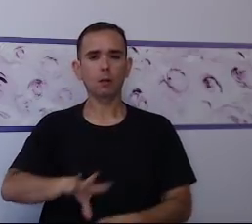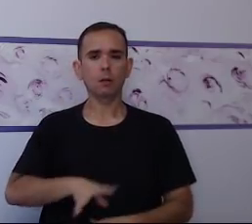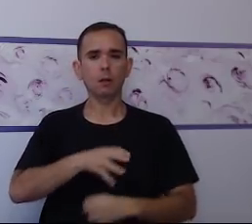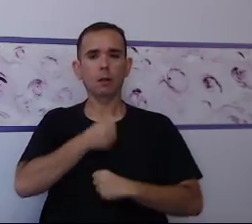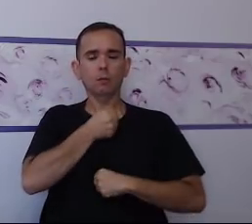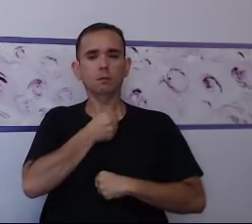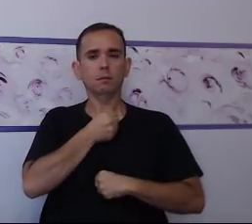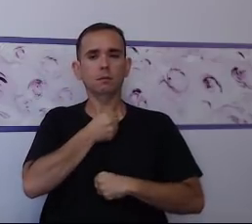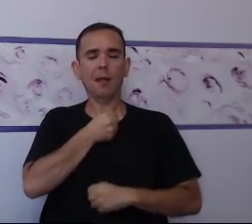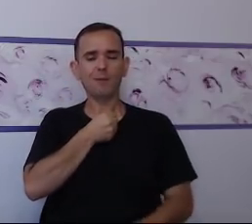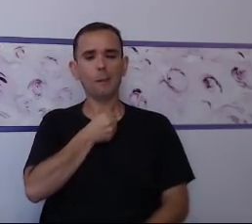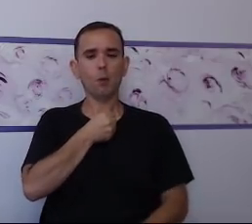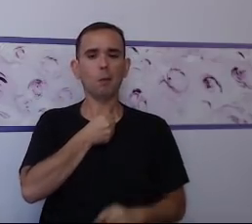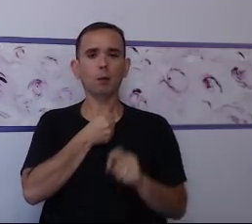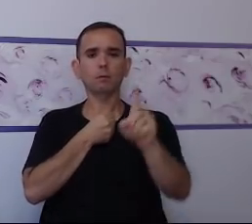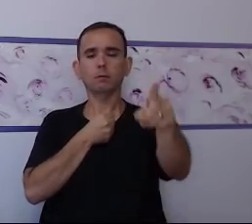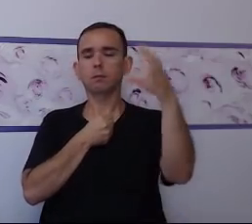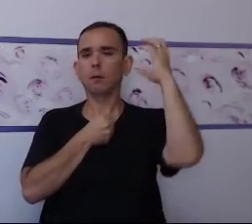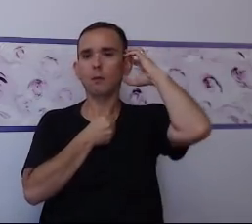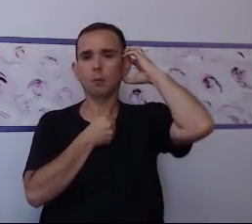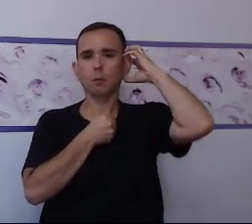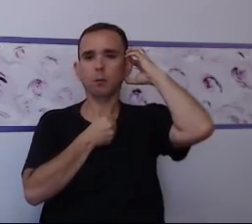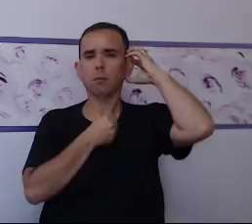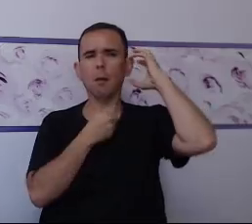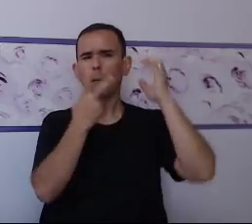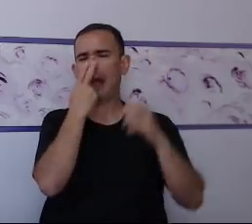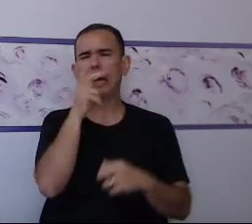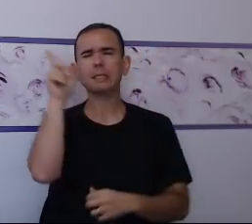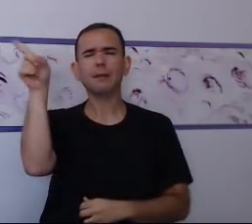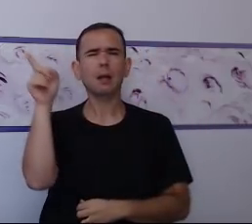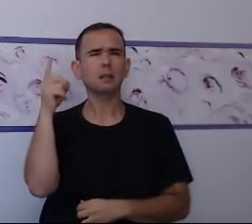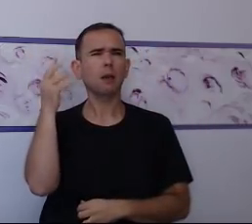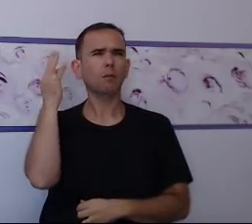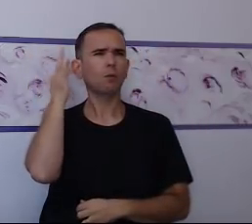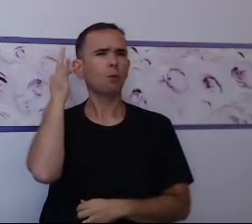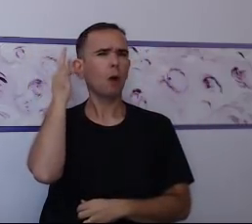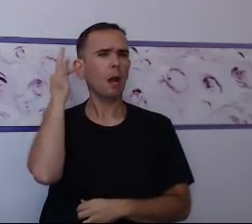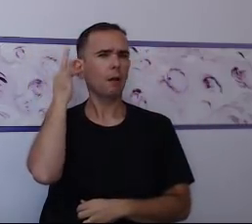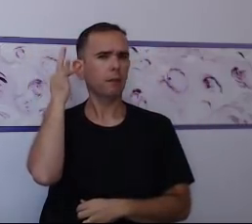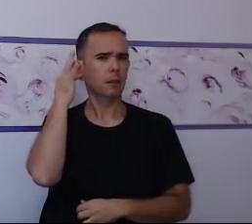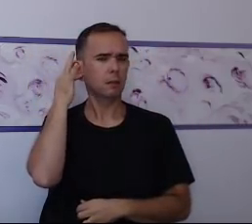vai geralmente na